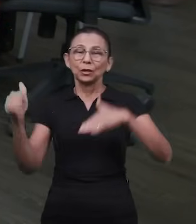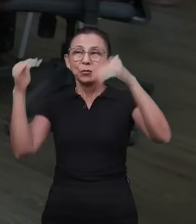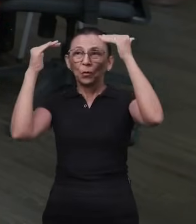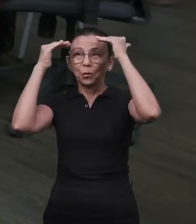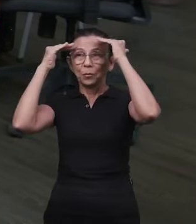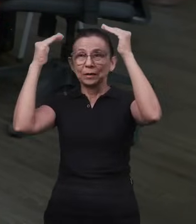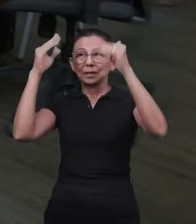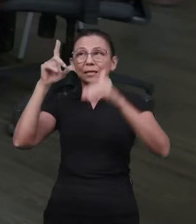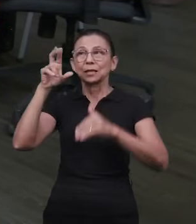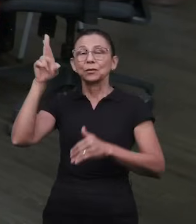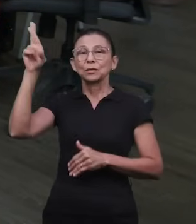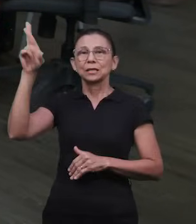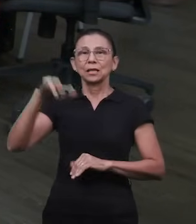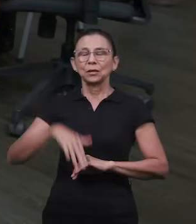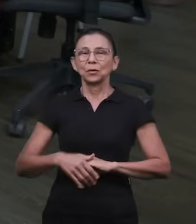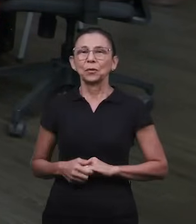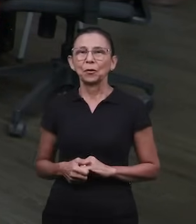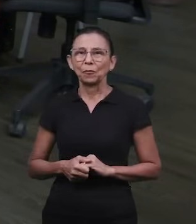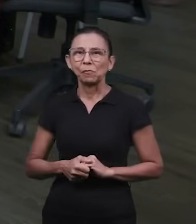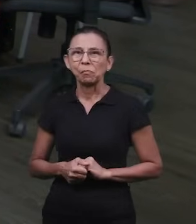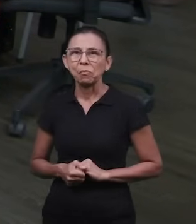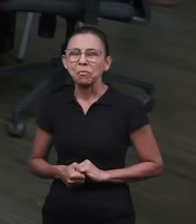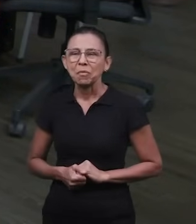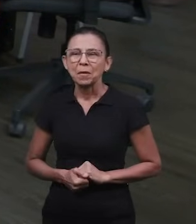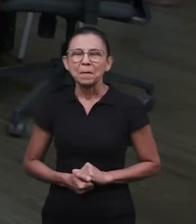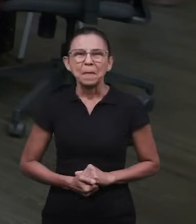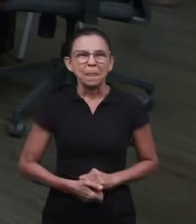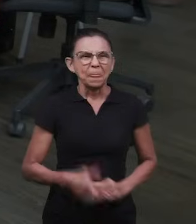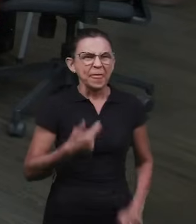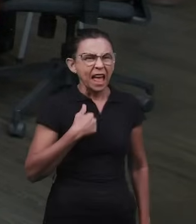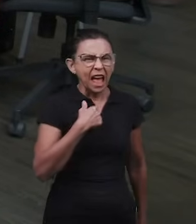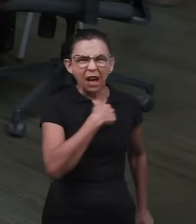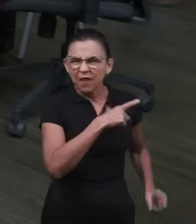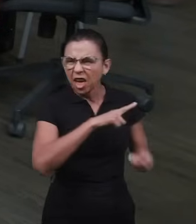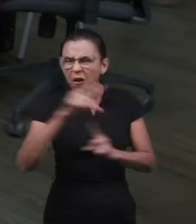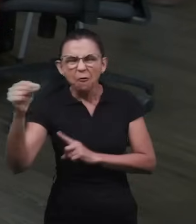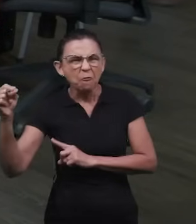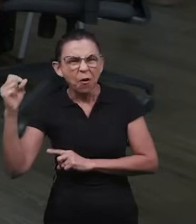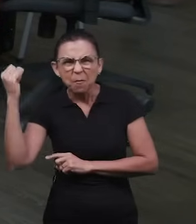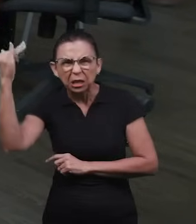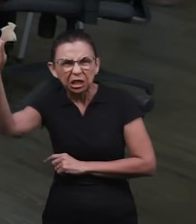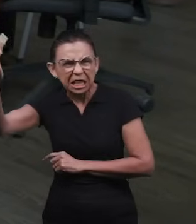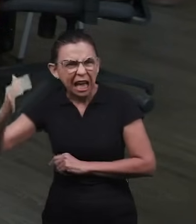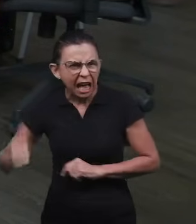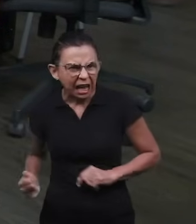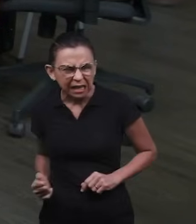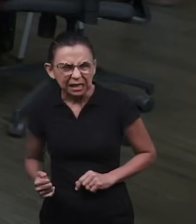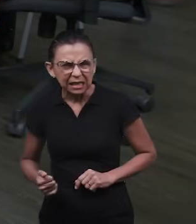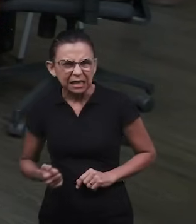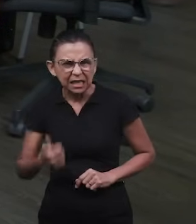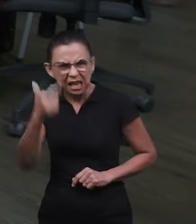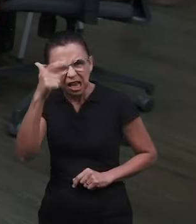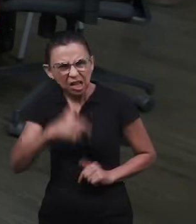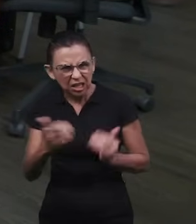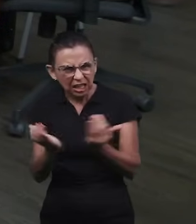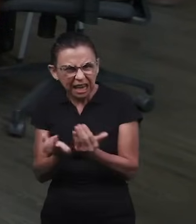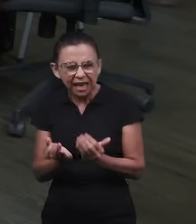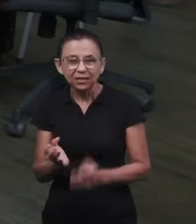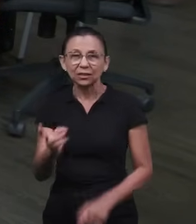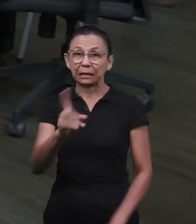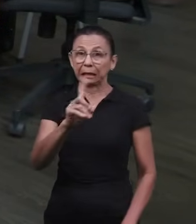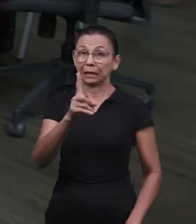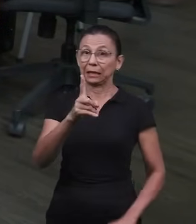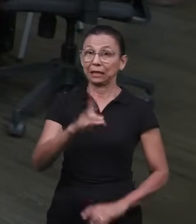disse, eu vou de qualquer jeito porque eu sou crente e o Senhor mandou de madrugada, mas ele foi, entendeu? E o pai ficou tranquilo, dormindo,